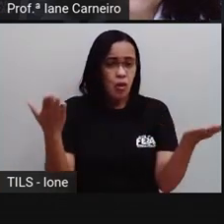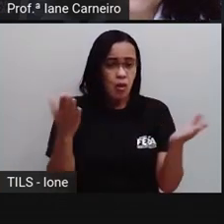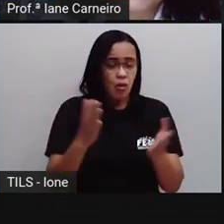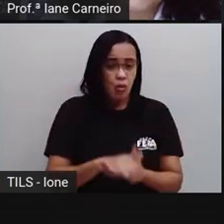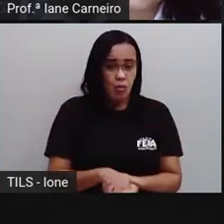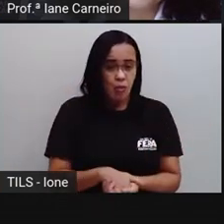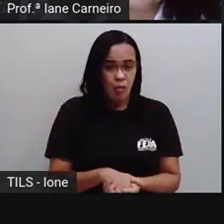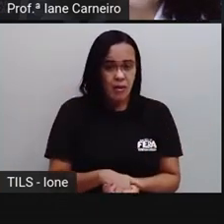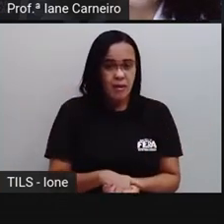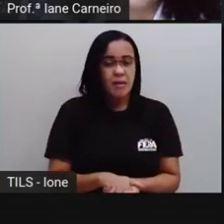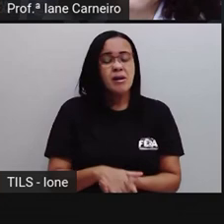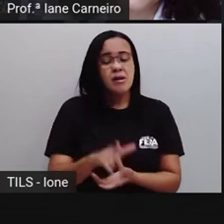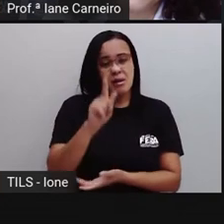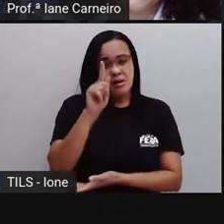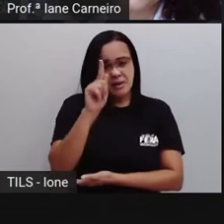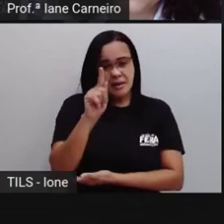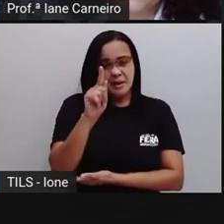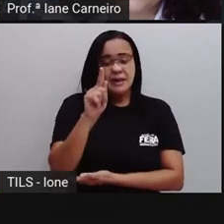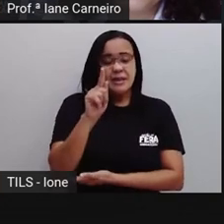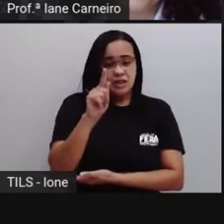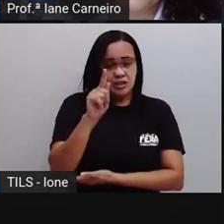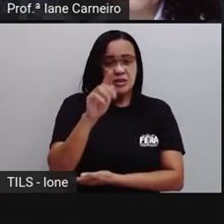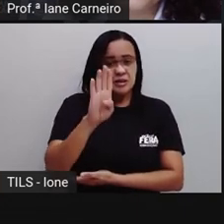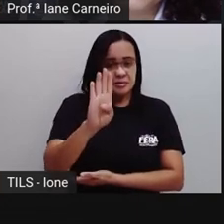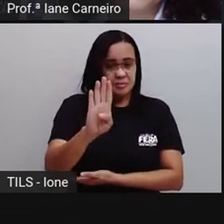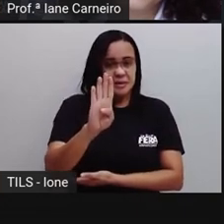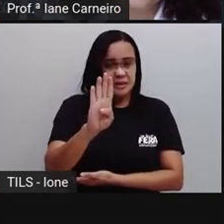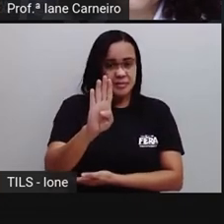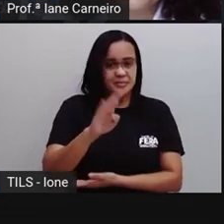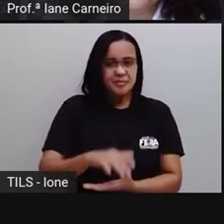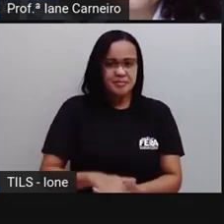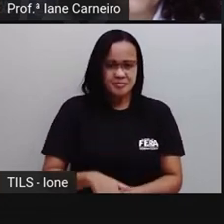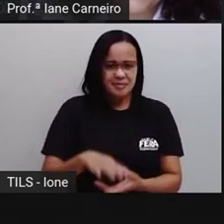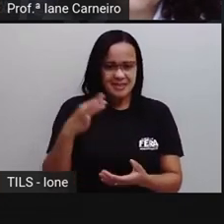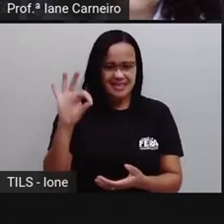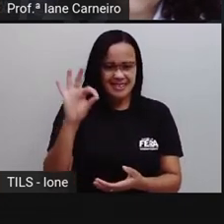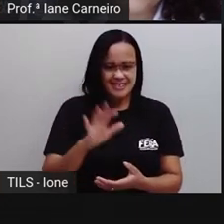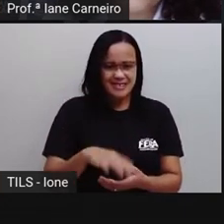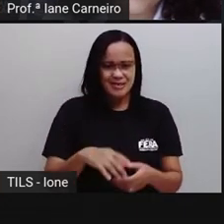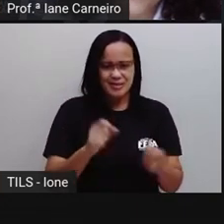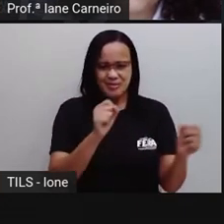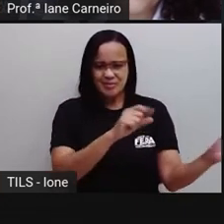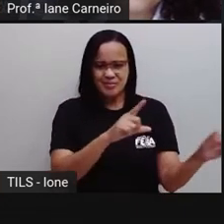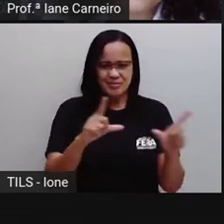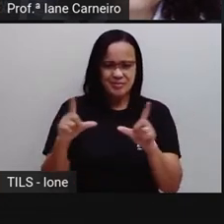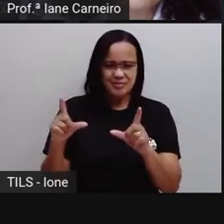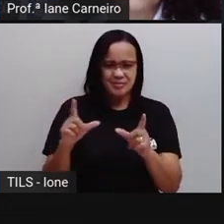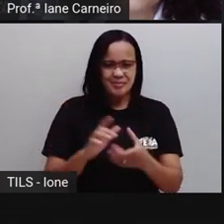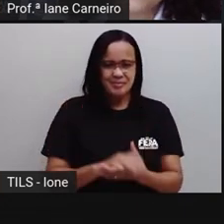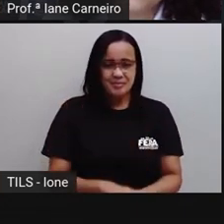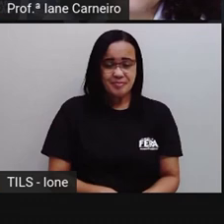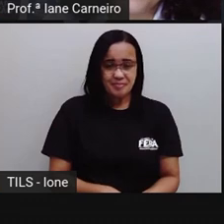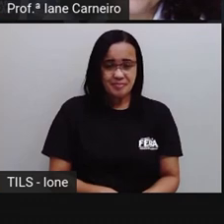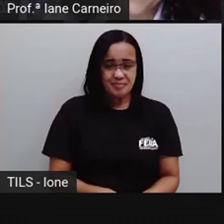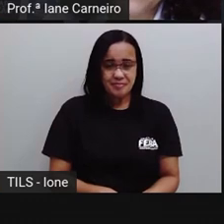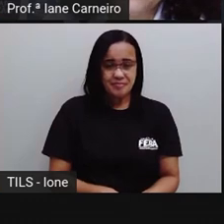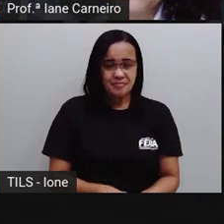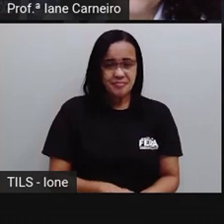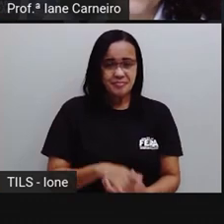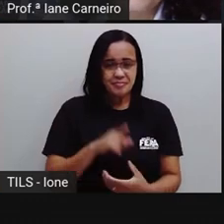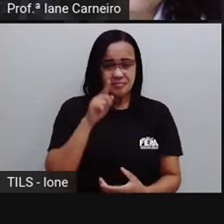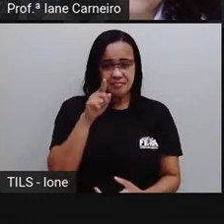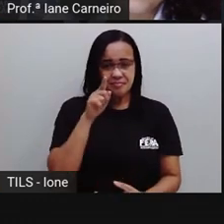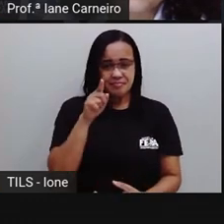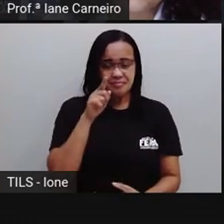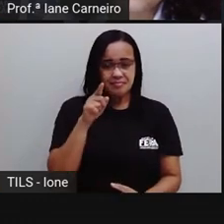girafa letra B acertamos próximo o quê que fala qual é o nome desse tipo aqui vamos